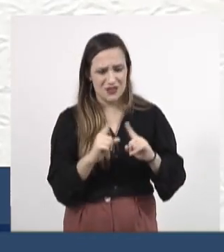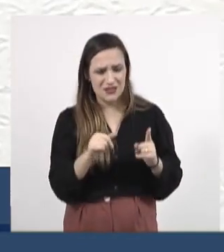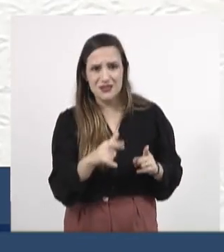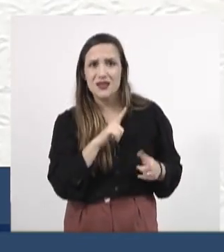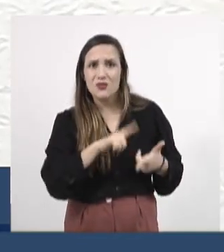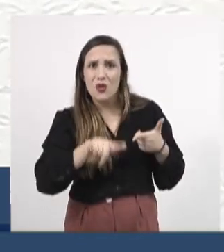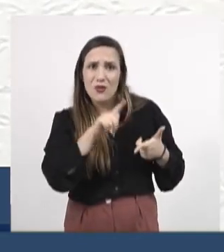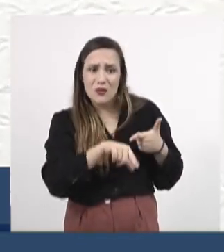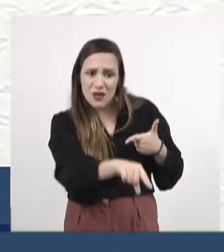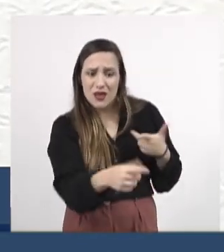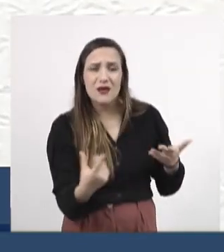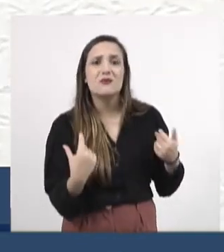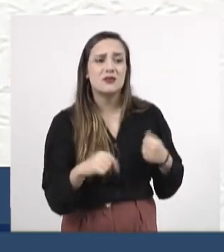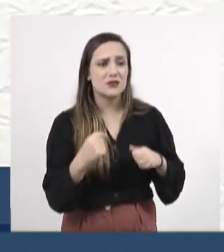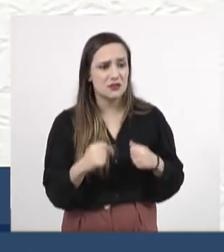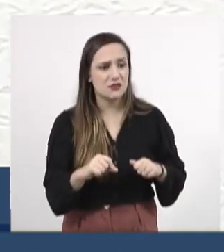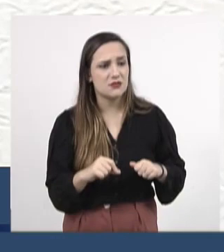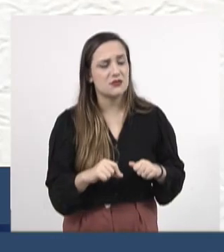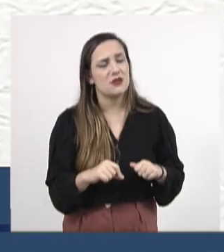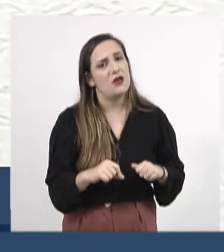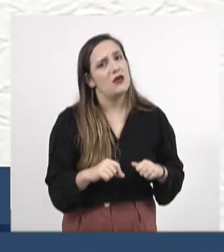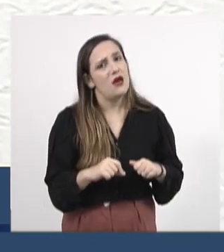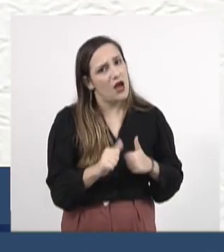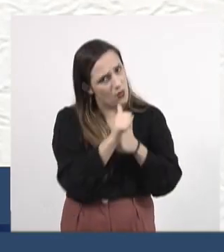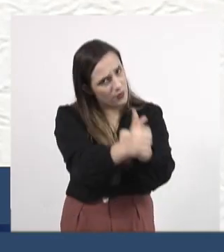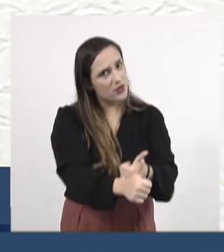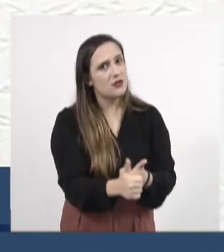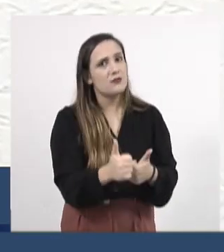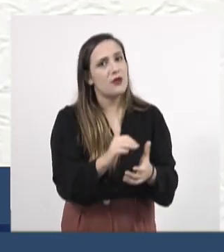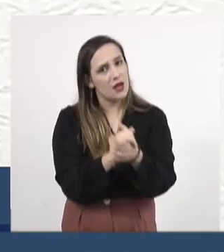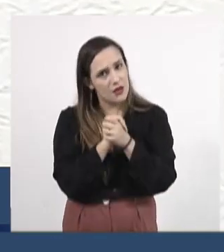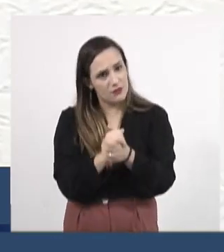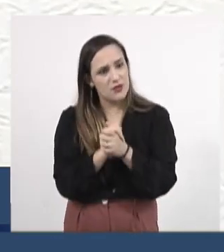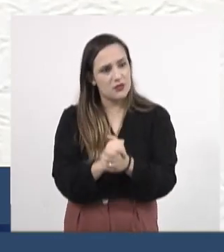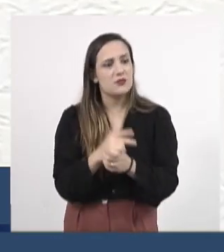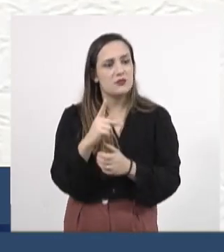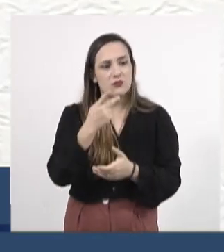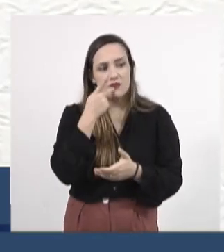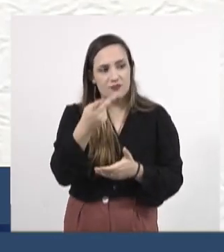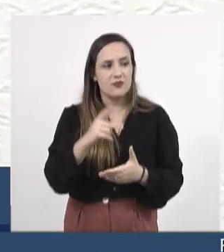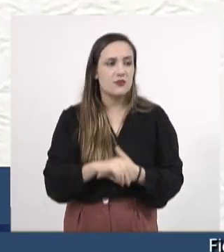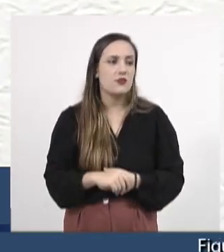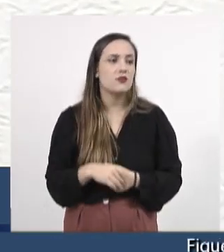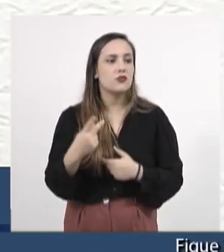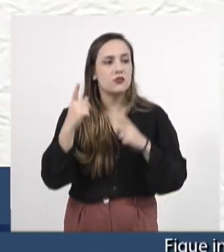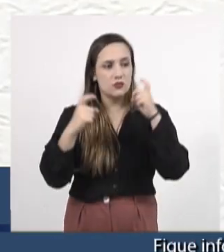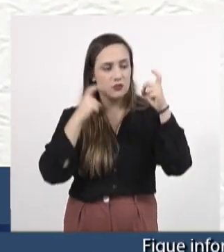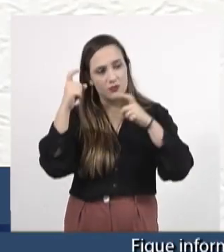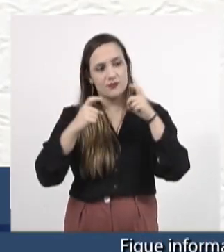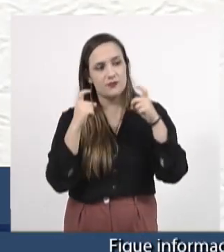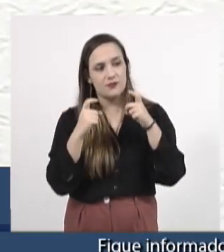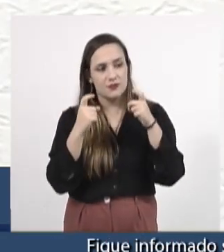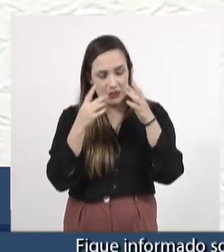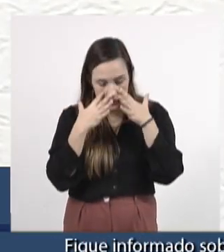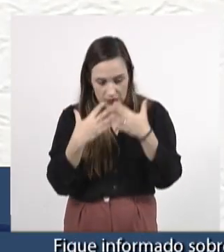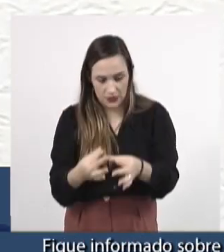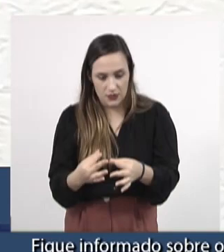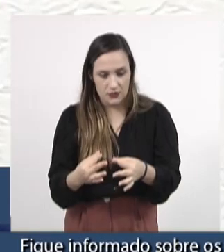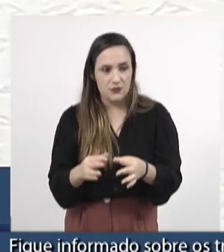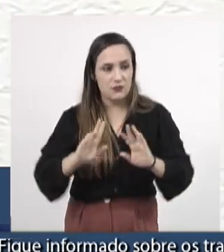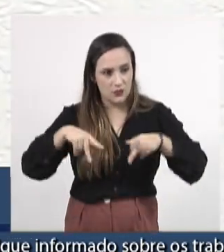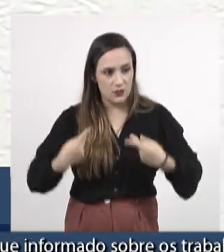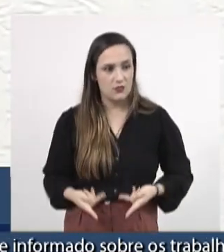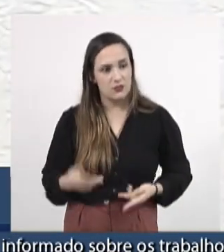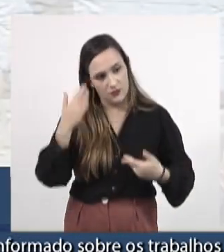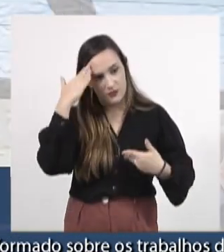então calma. Muito obrigado, parabéns pelo seu pronunciamento, pela sua preocupação especial de